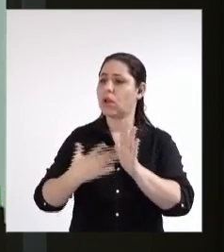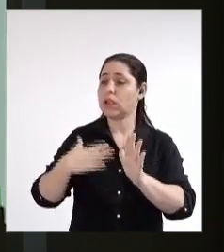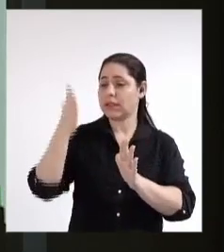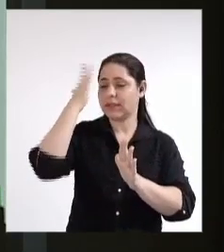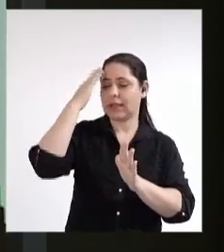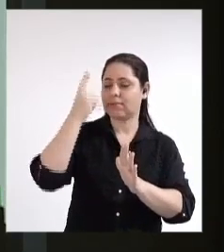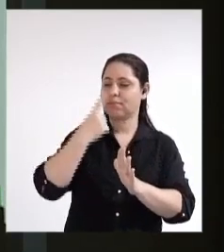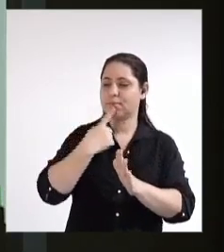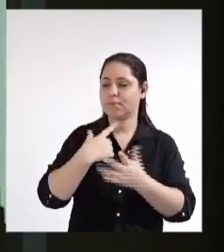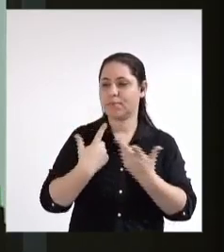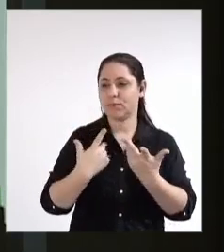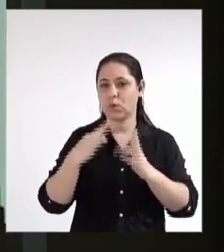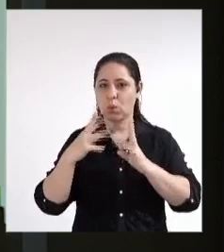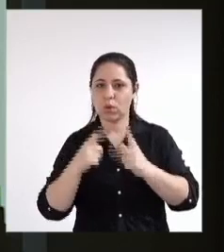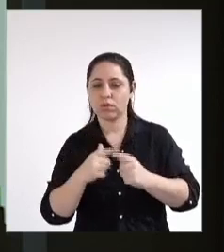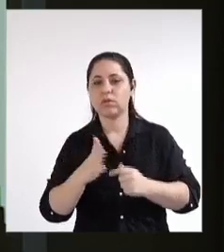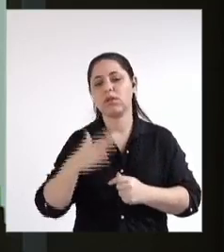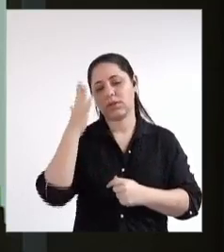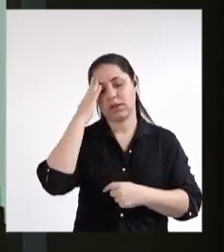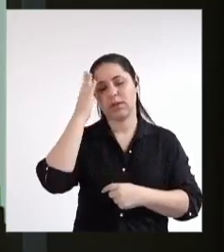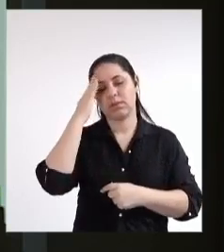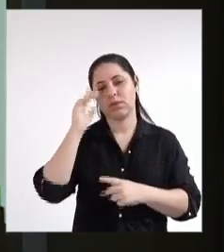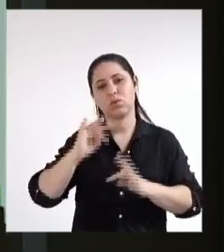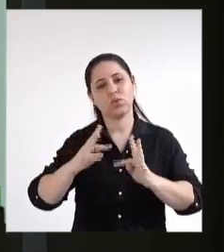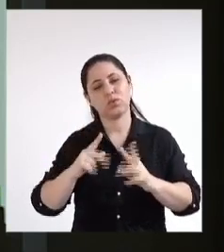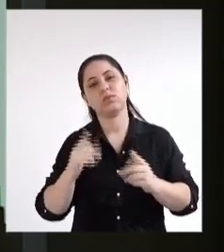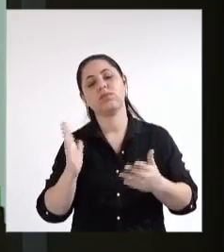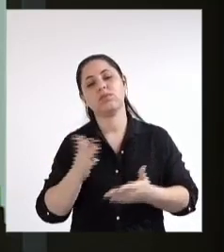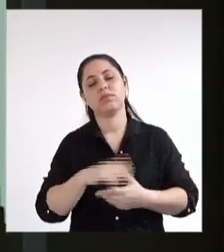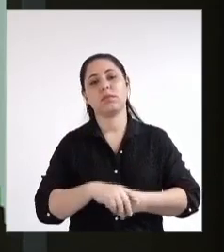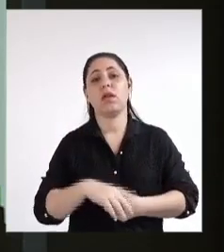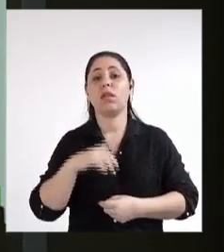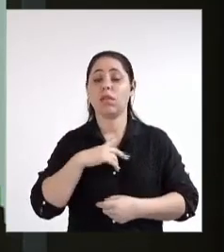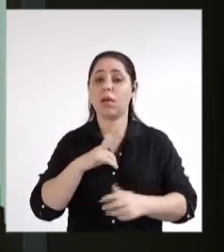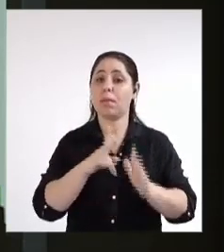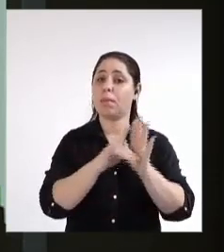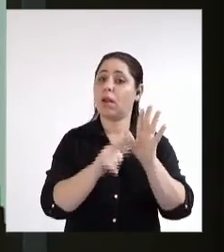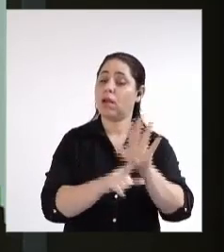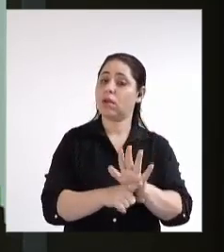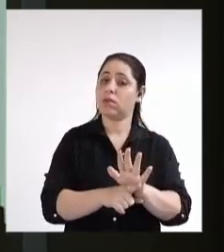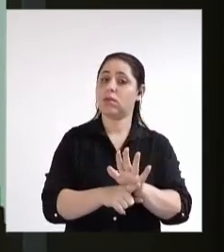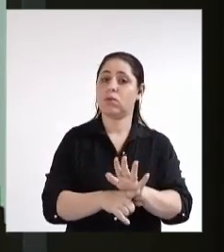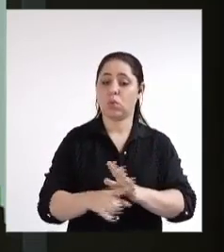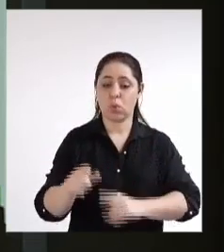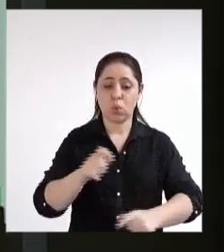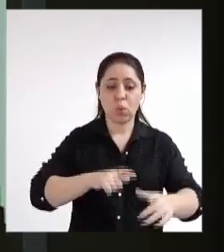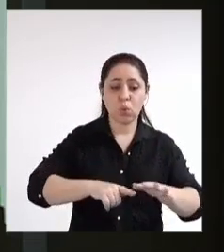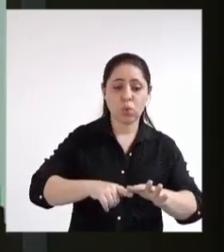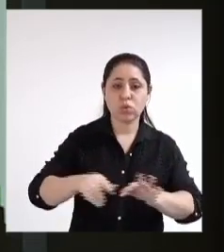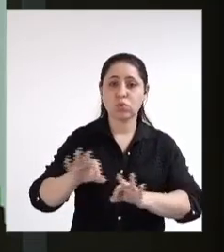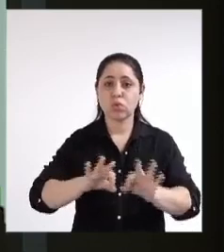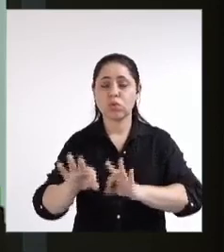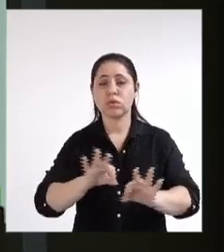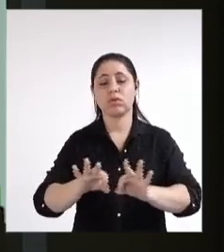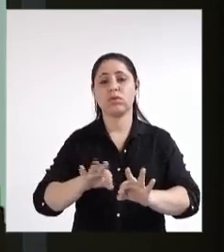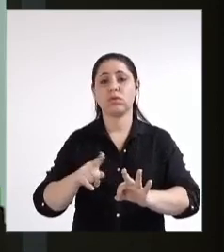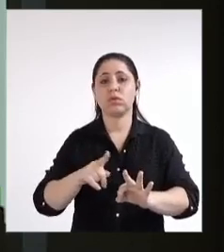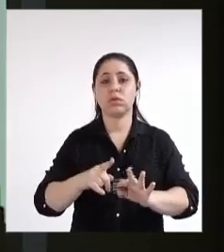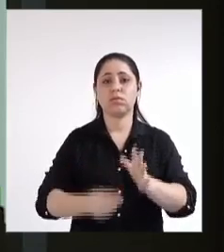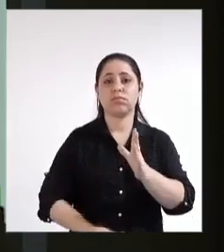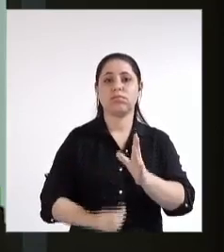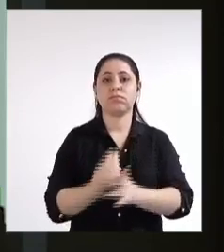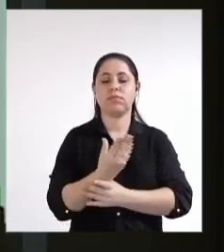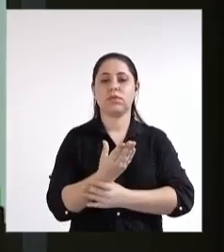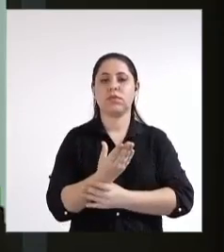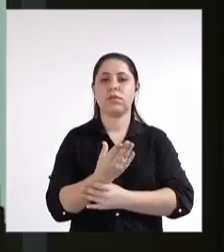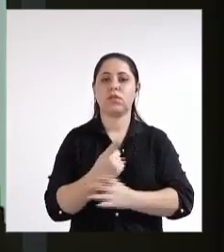cabeça né mas a gente já sabia disso aqui também nós temos um plano de manejo que foi recentemente publicada revisão dele